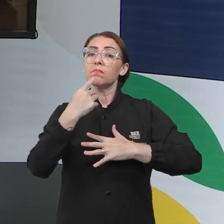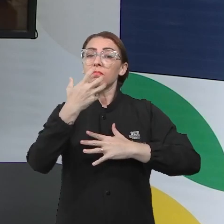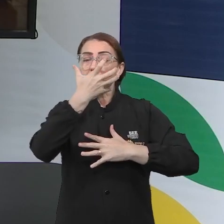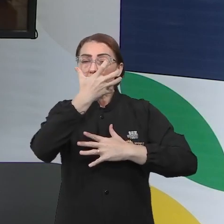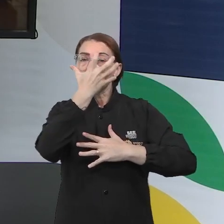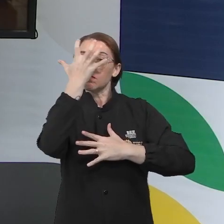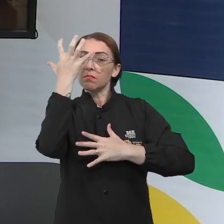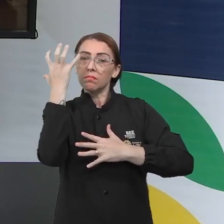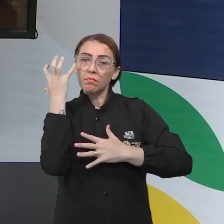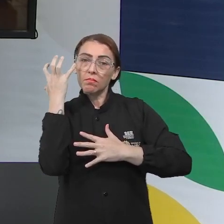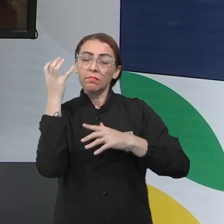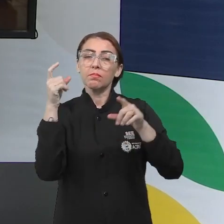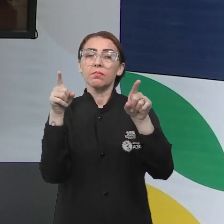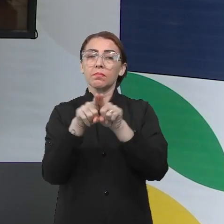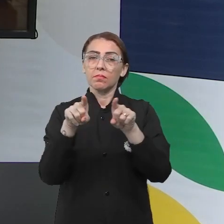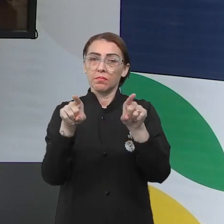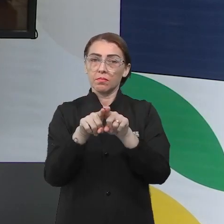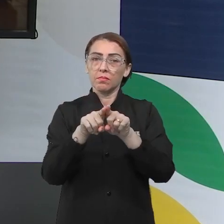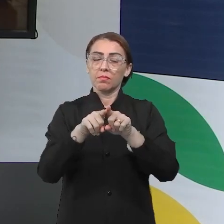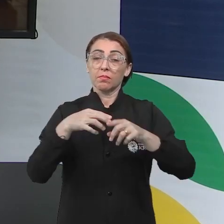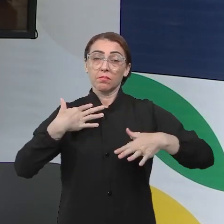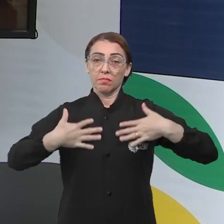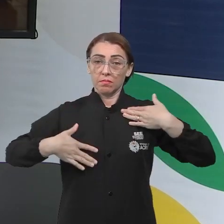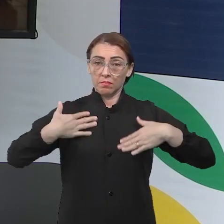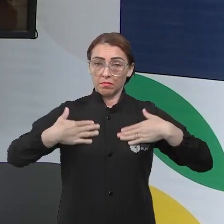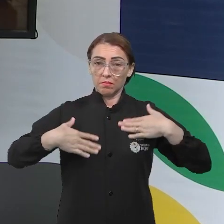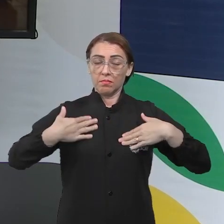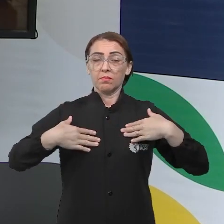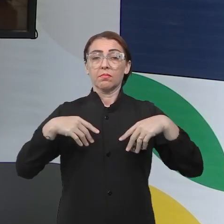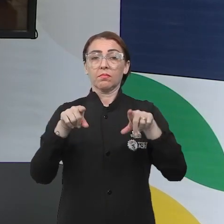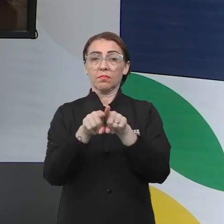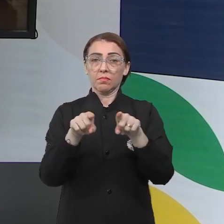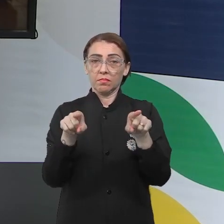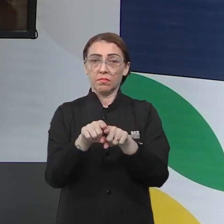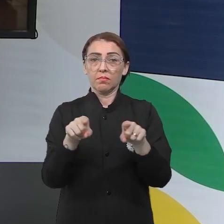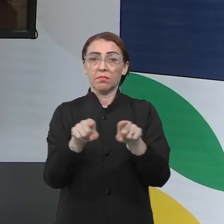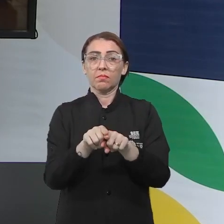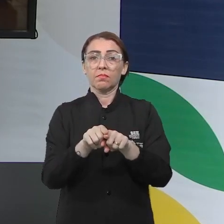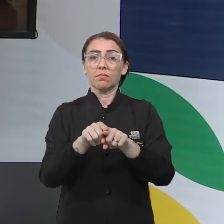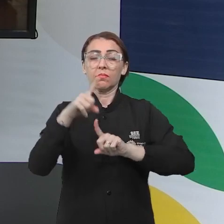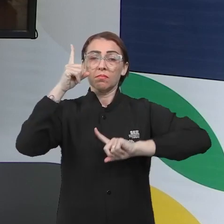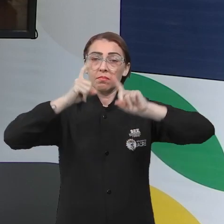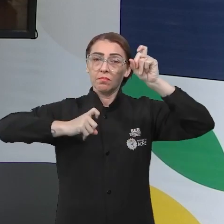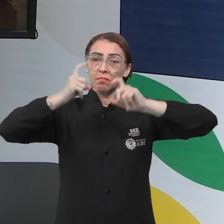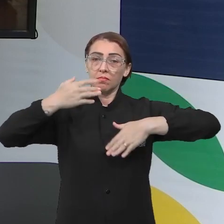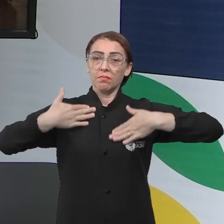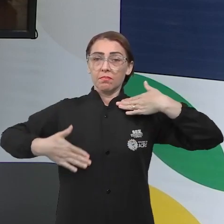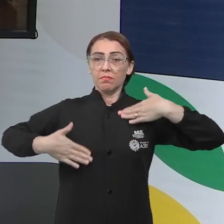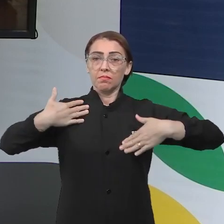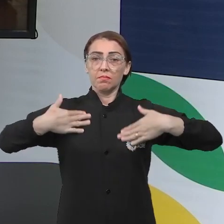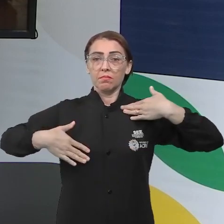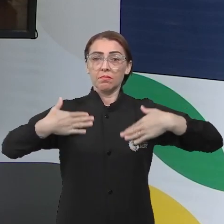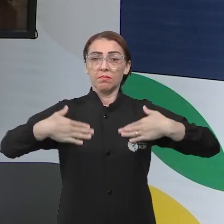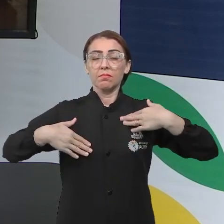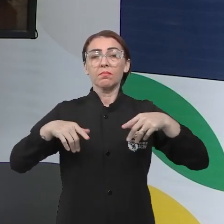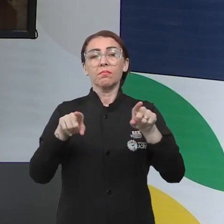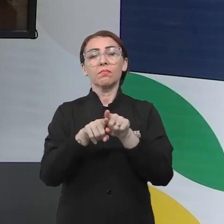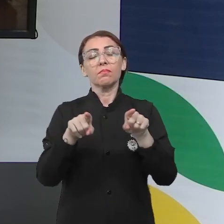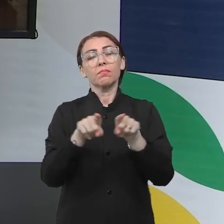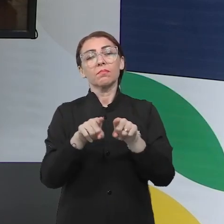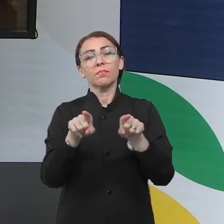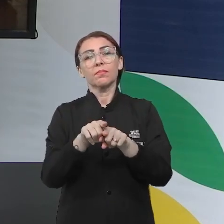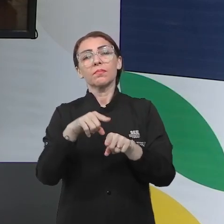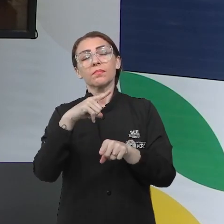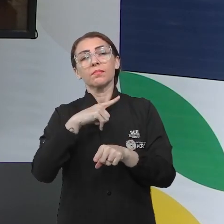partir da sua caracterização física e também das suas expressões corporais, né, em que se